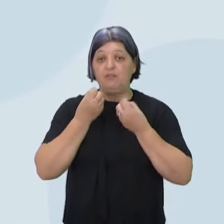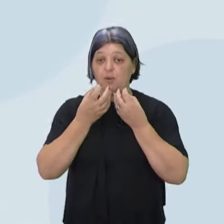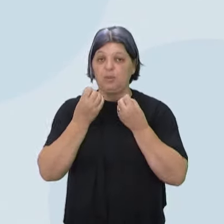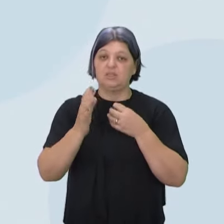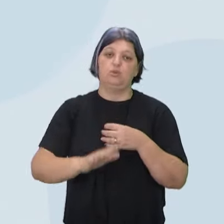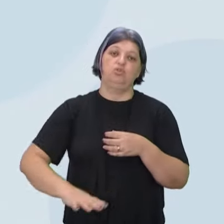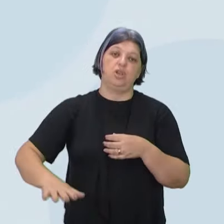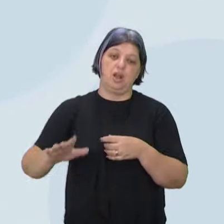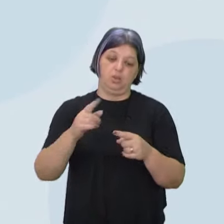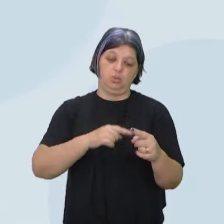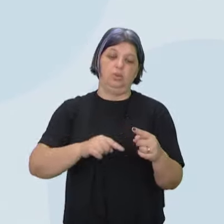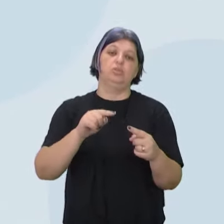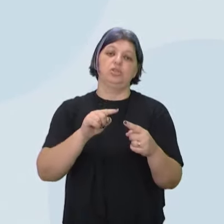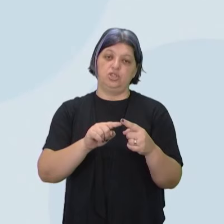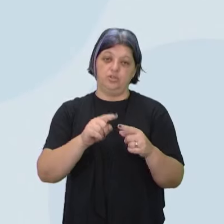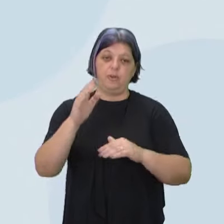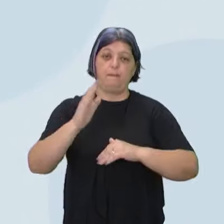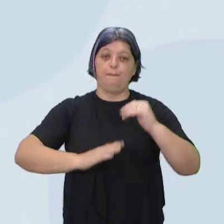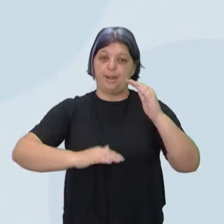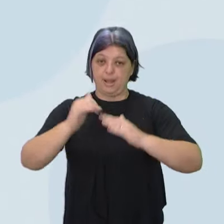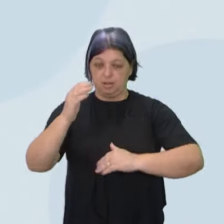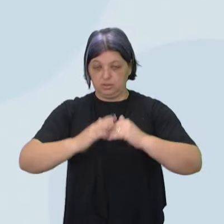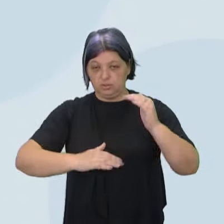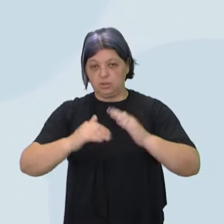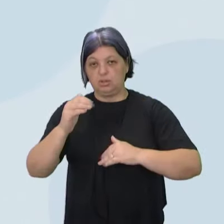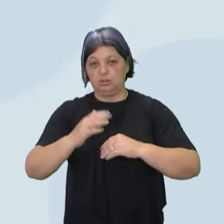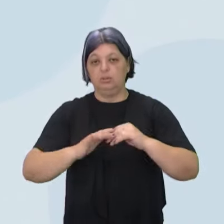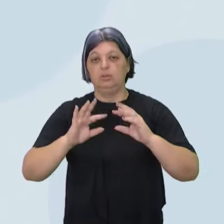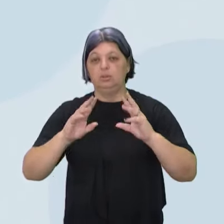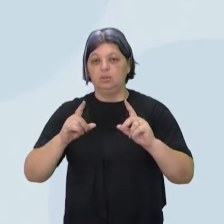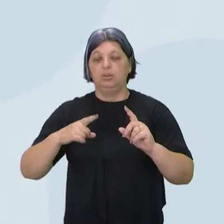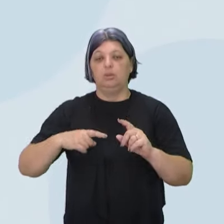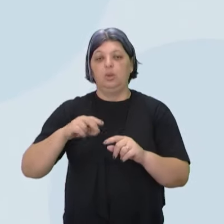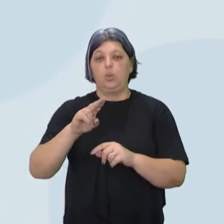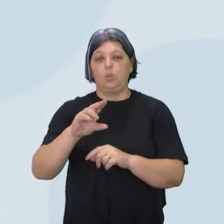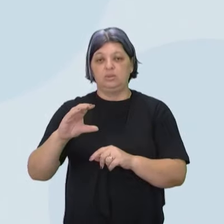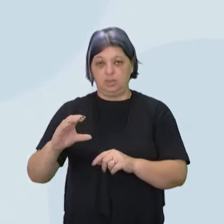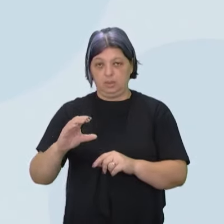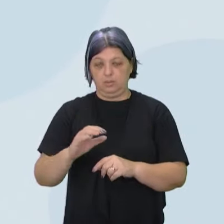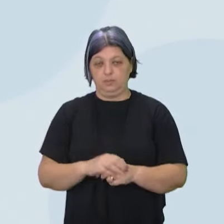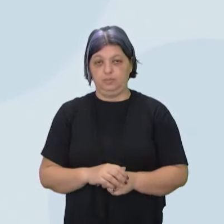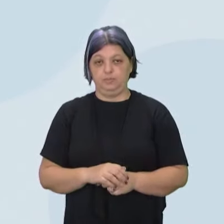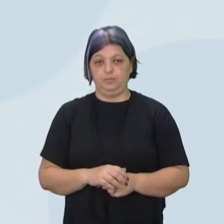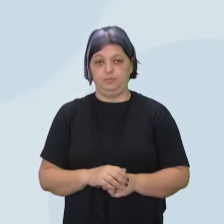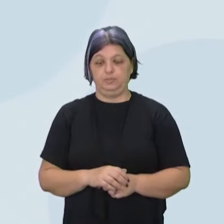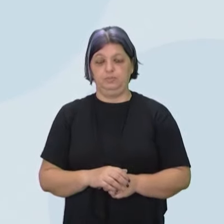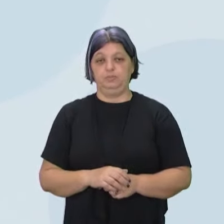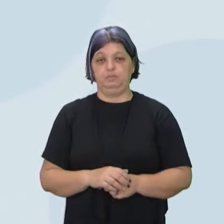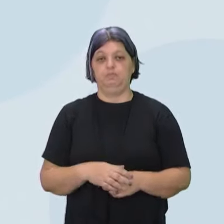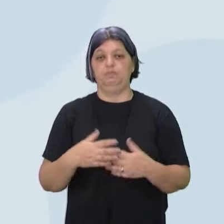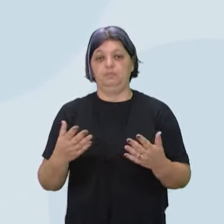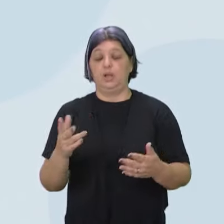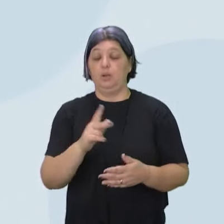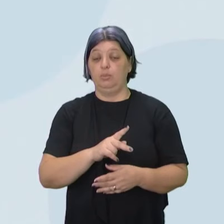sobre os objetivos e práticas do componente curricular. Nesse caso, o professor